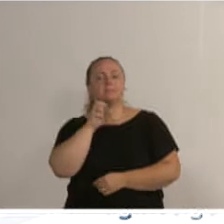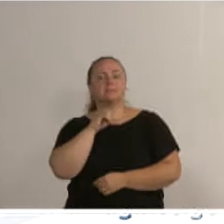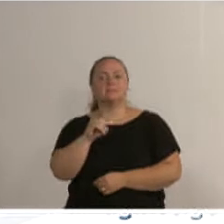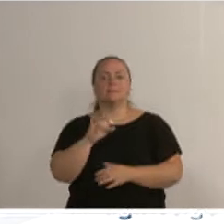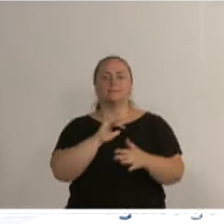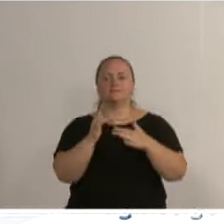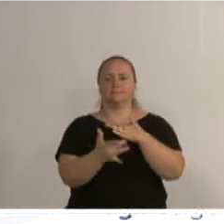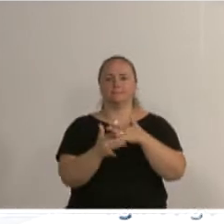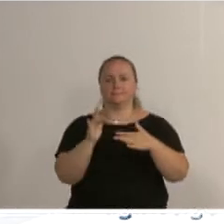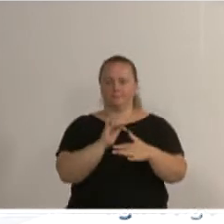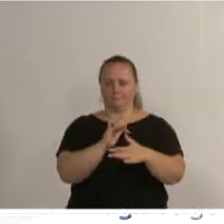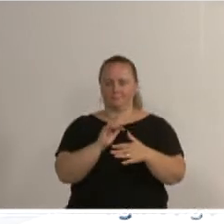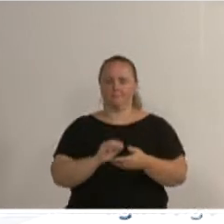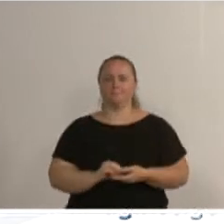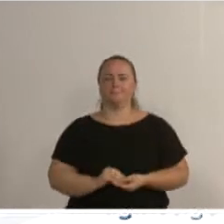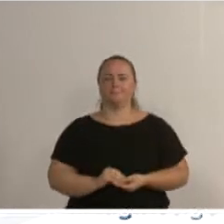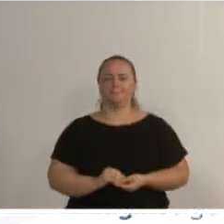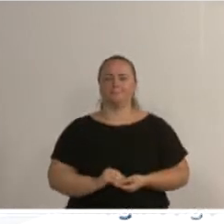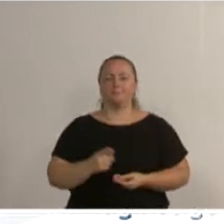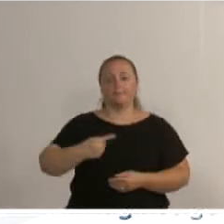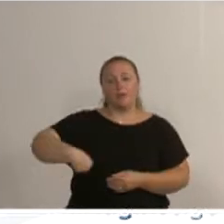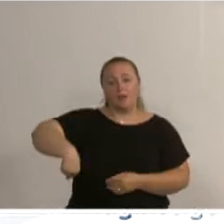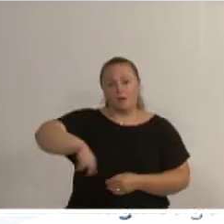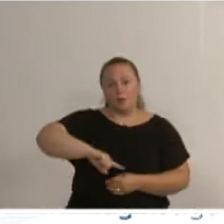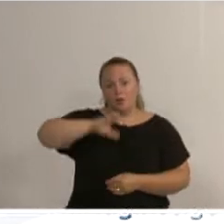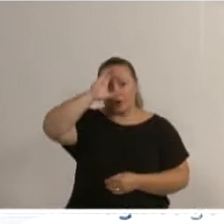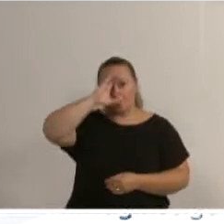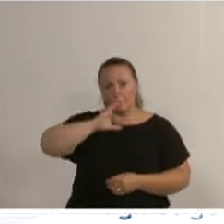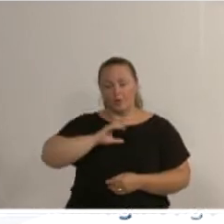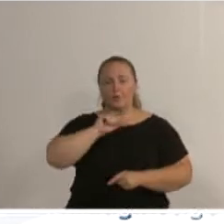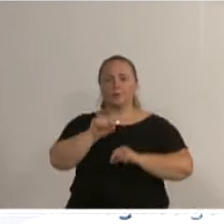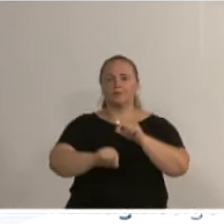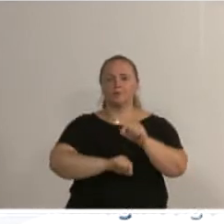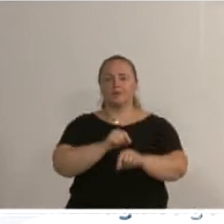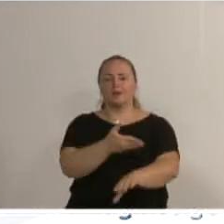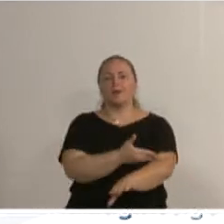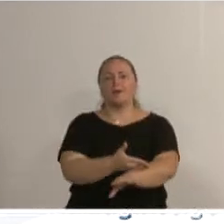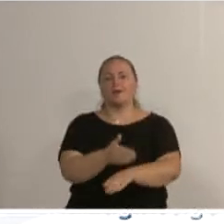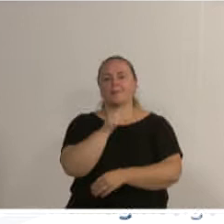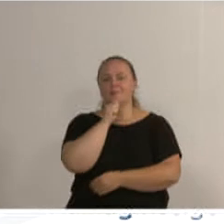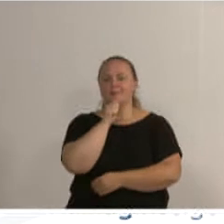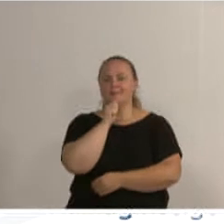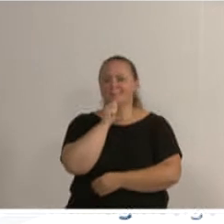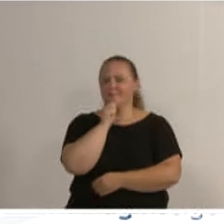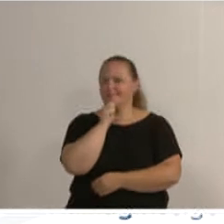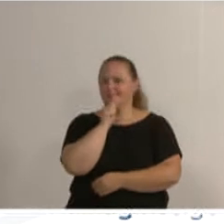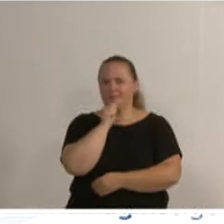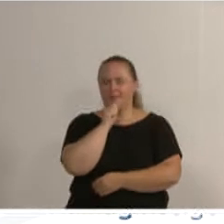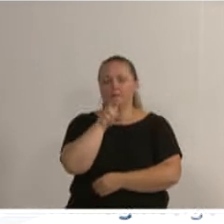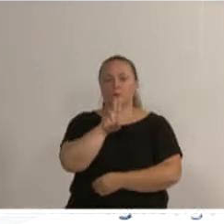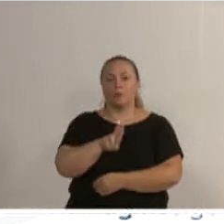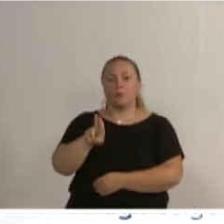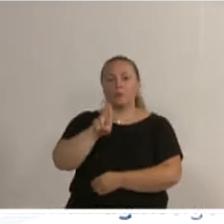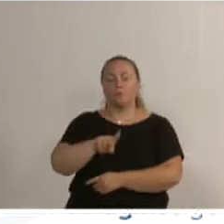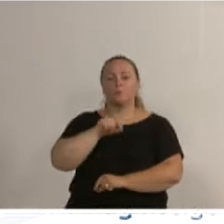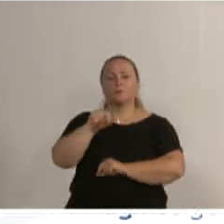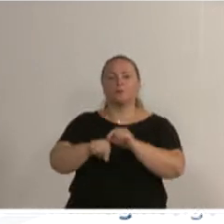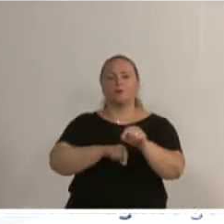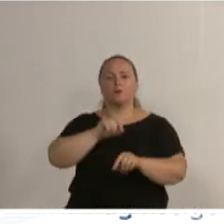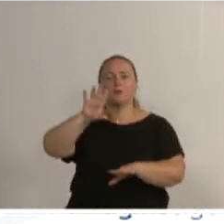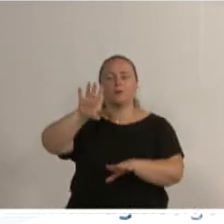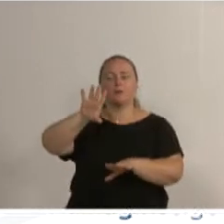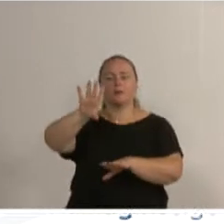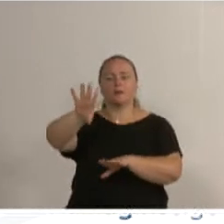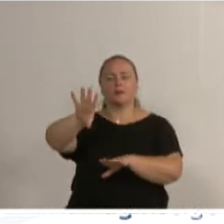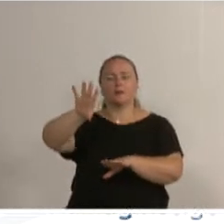que ainda nós, cidadãos, ainda não estamos acostumados a utilizar as ouvidorias, que é um